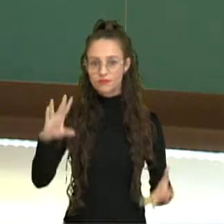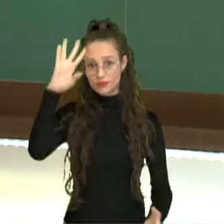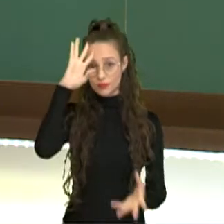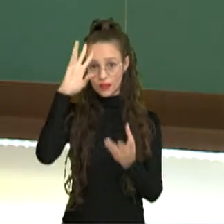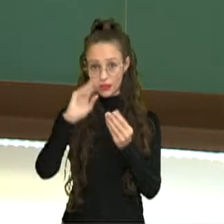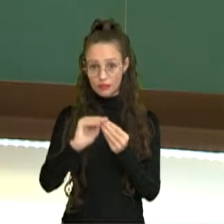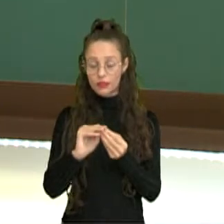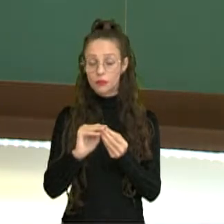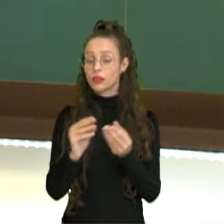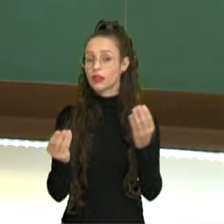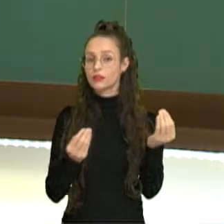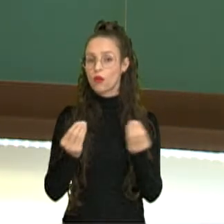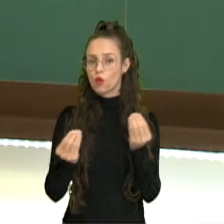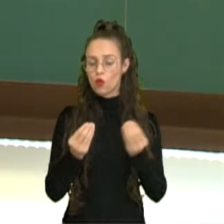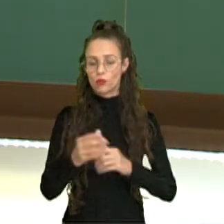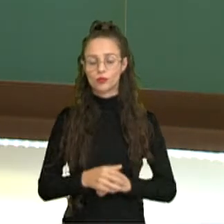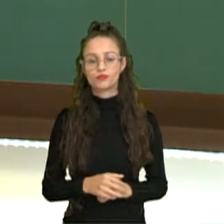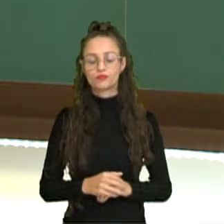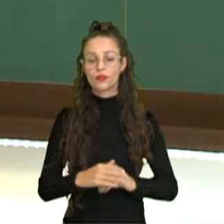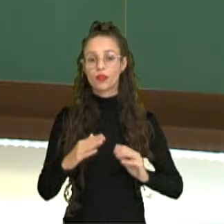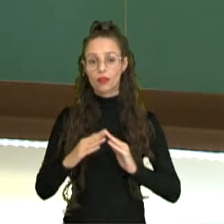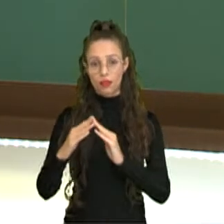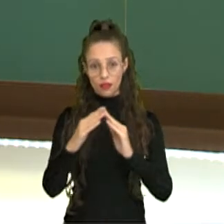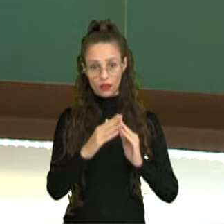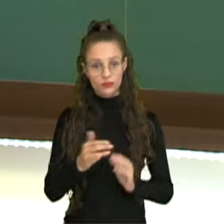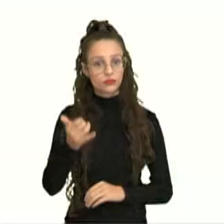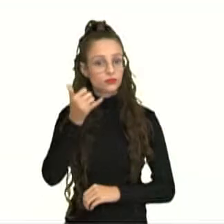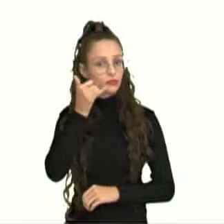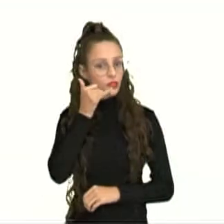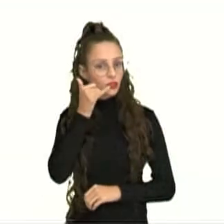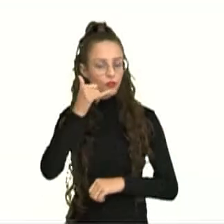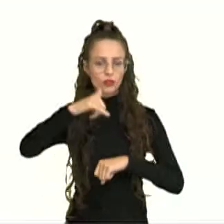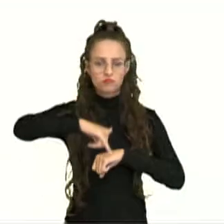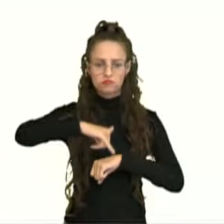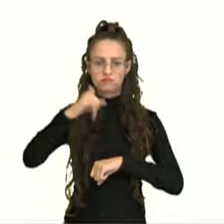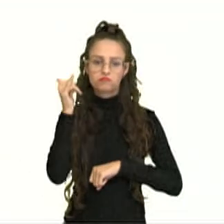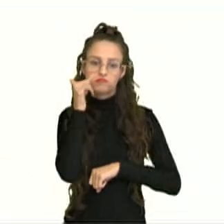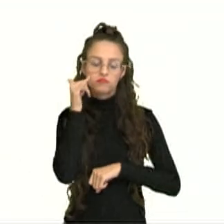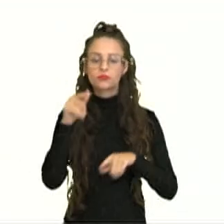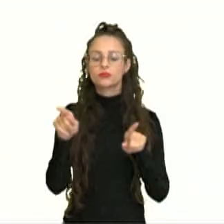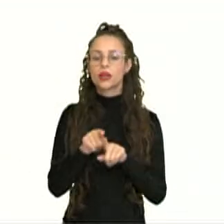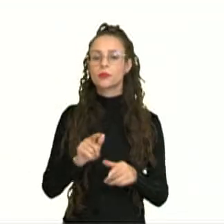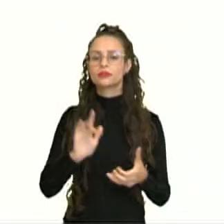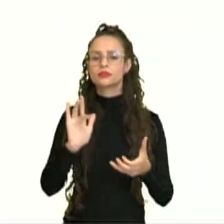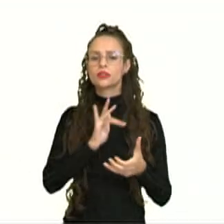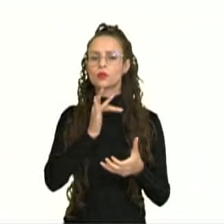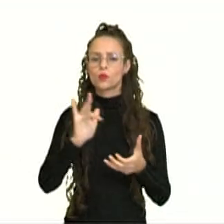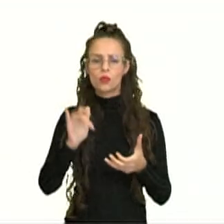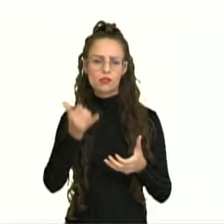Interpretação. Domicílios com telefone fixo convencional e com telefone móvel celular.